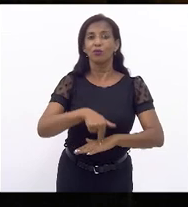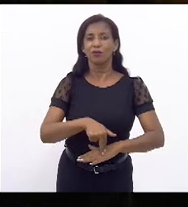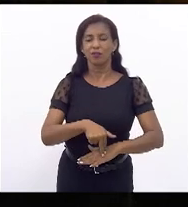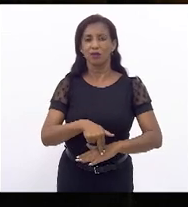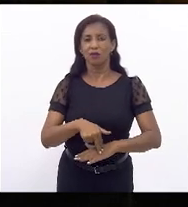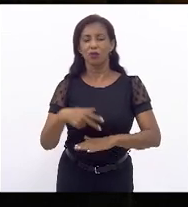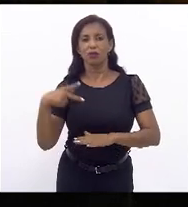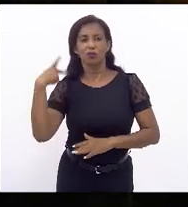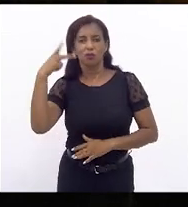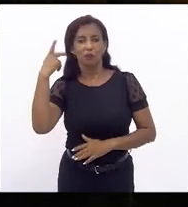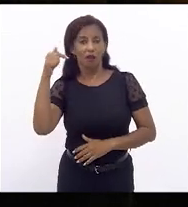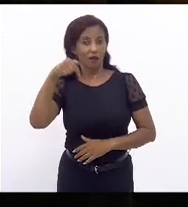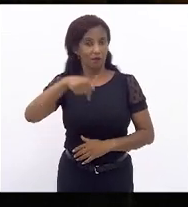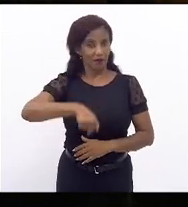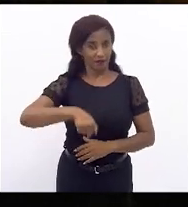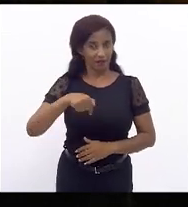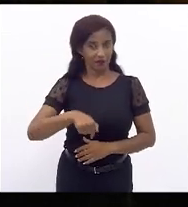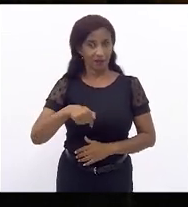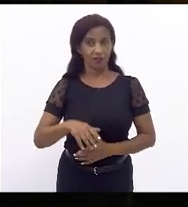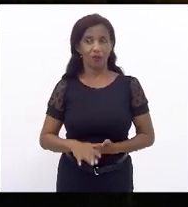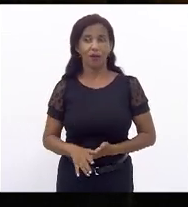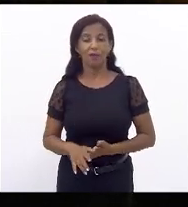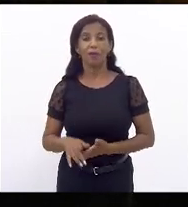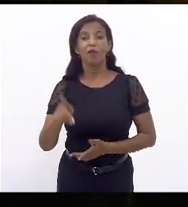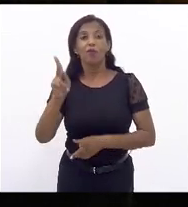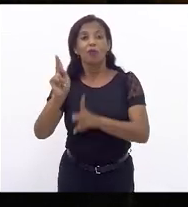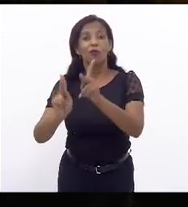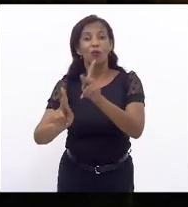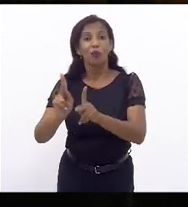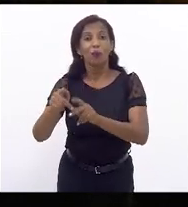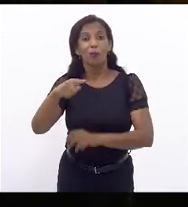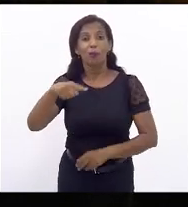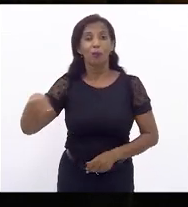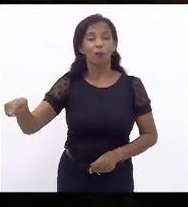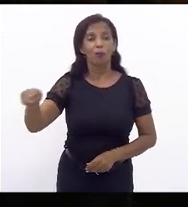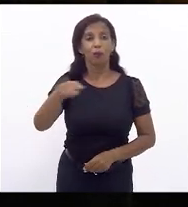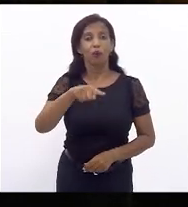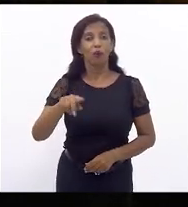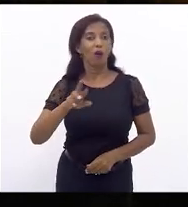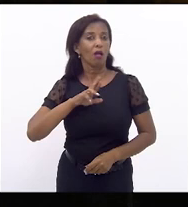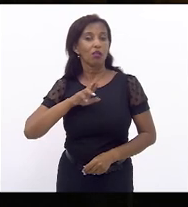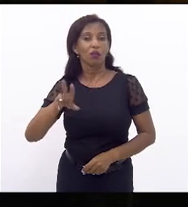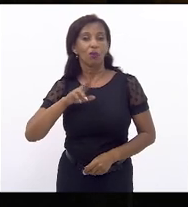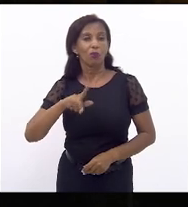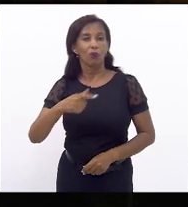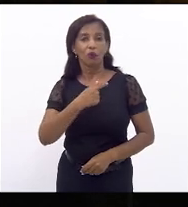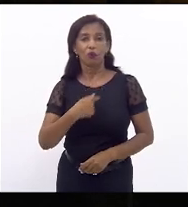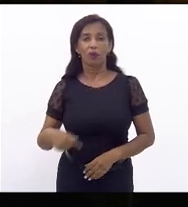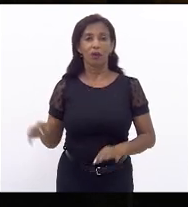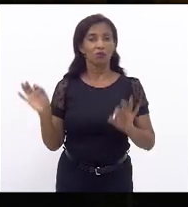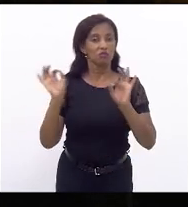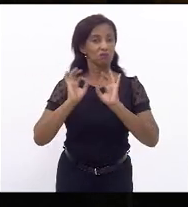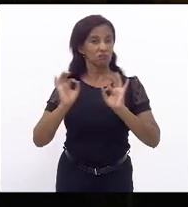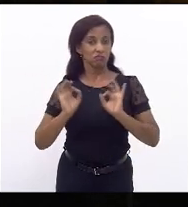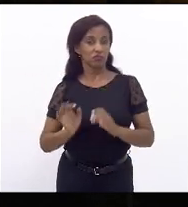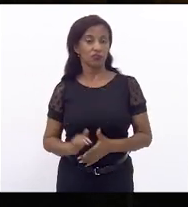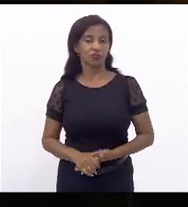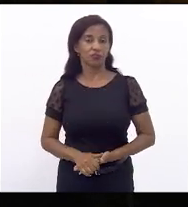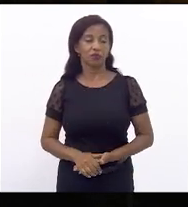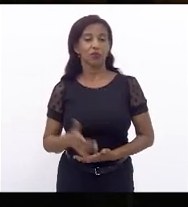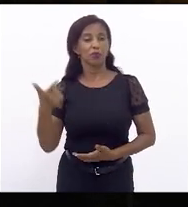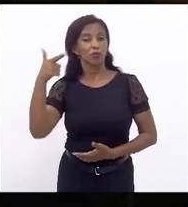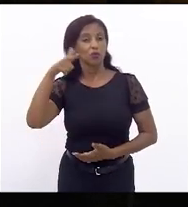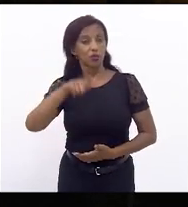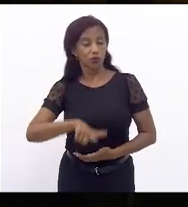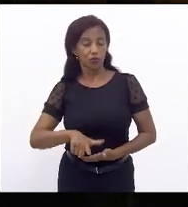todos os parlamentares aqui foi a população, não foi governador nenhum. Então, mais